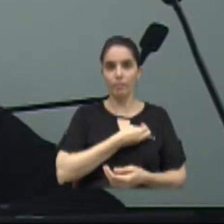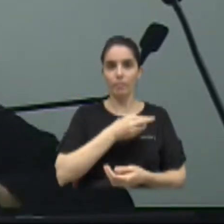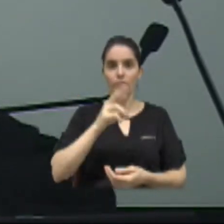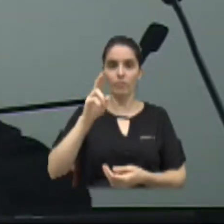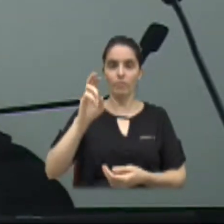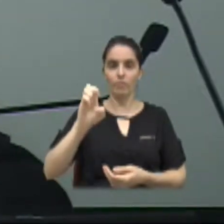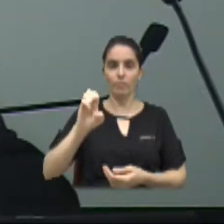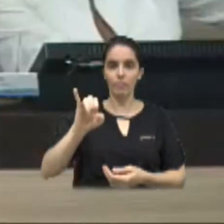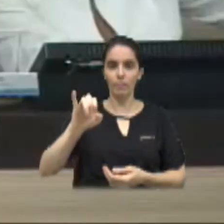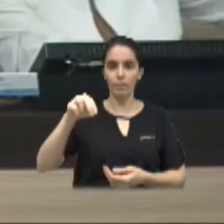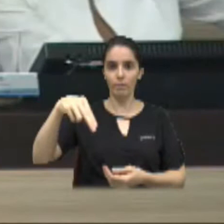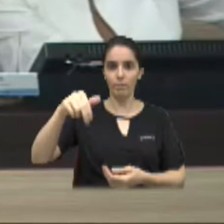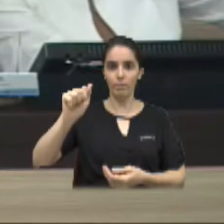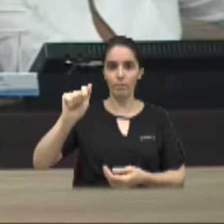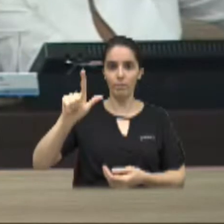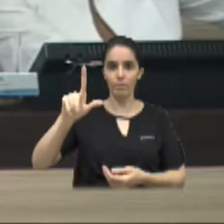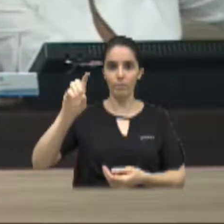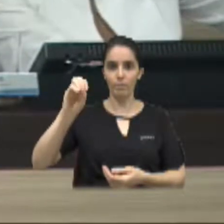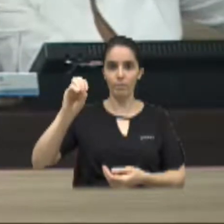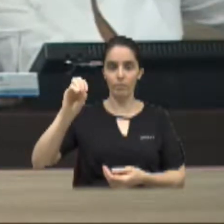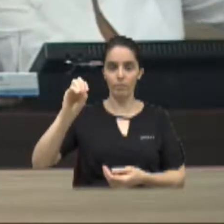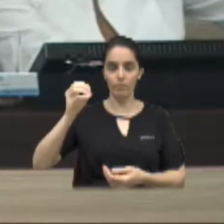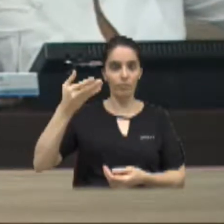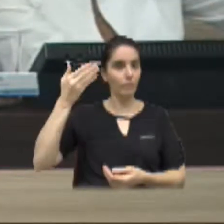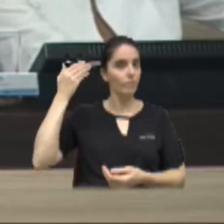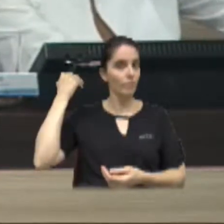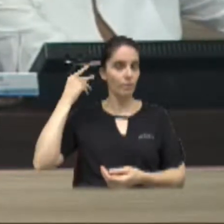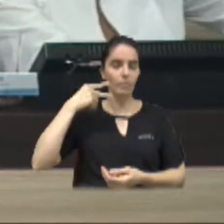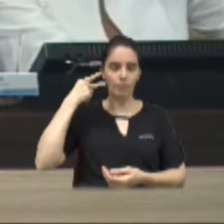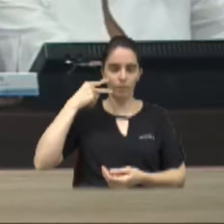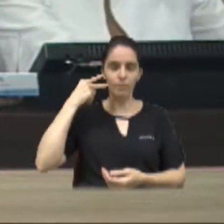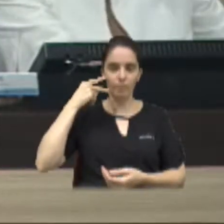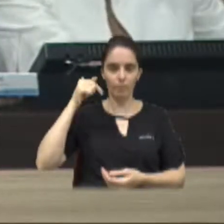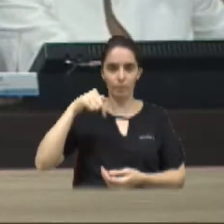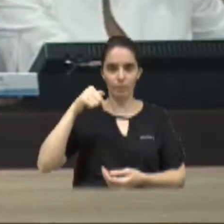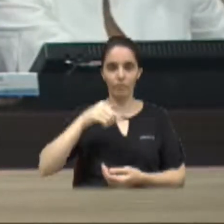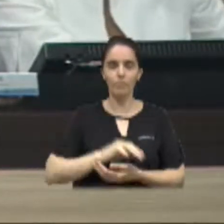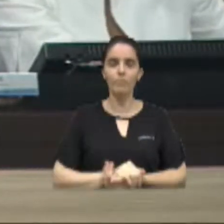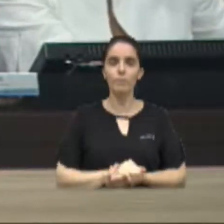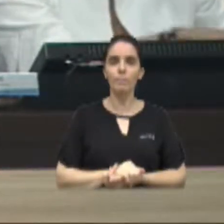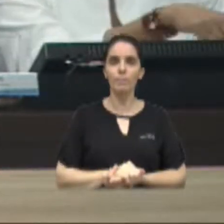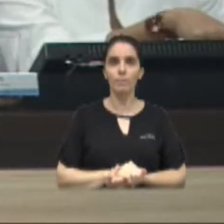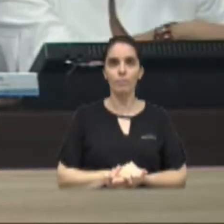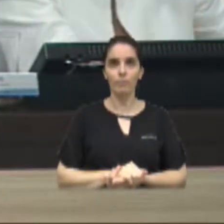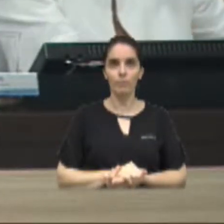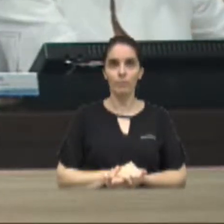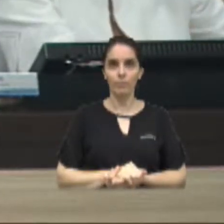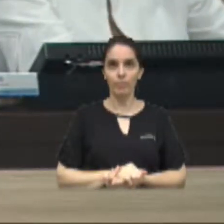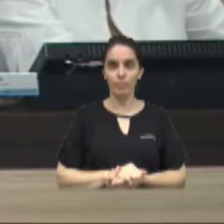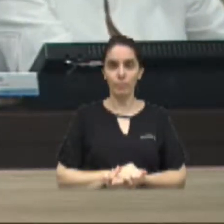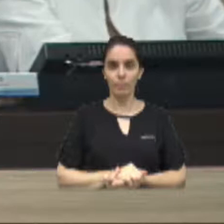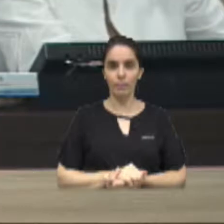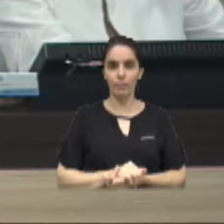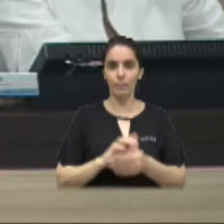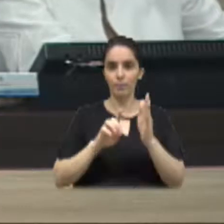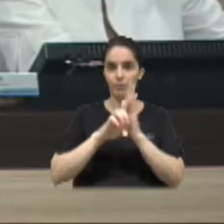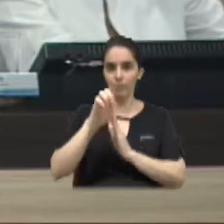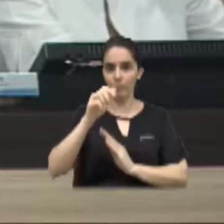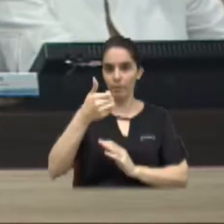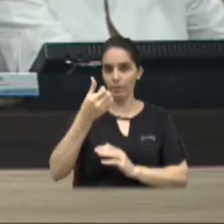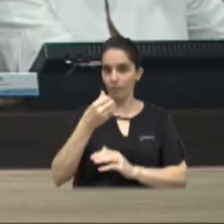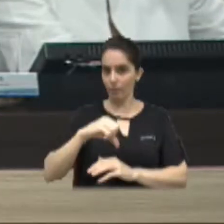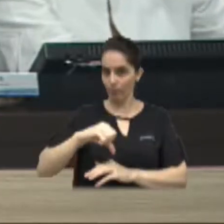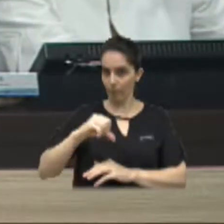Mineto. Um abraço, Reinaldo. Seja bem-vindo. Pois não, vereadora Érica Tanque. Requerimento número